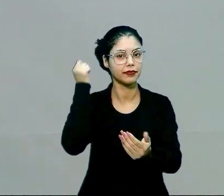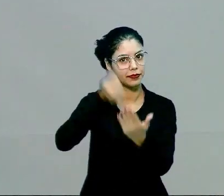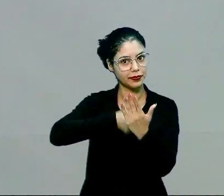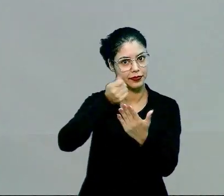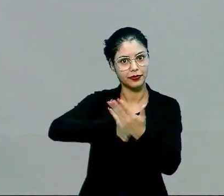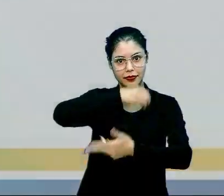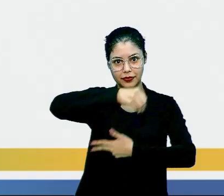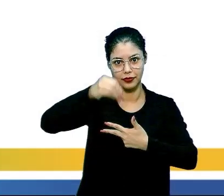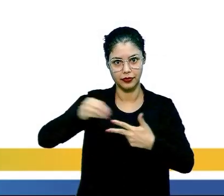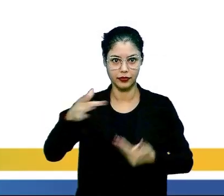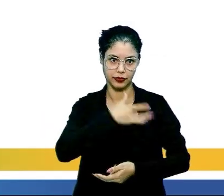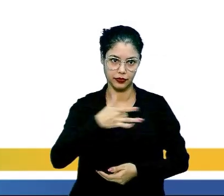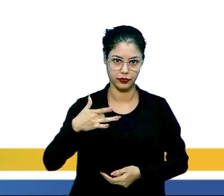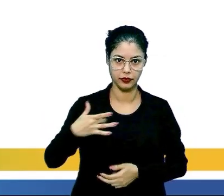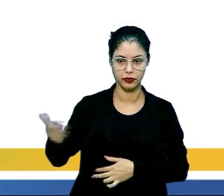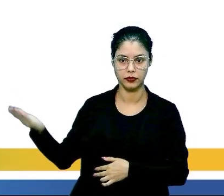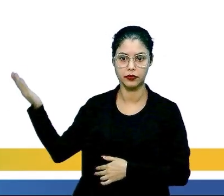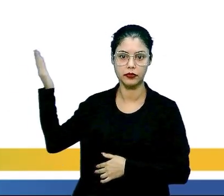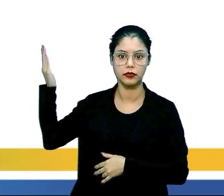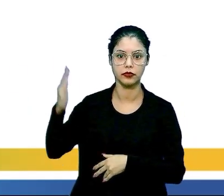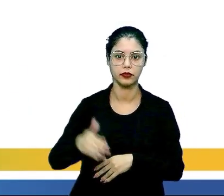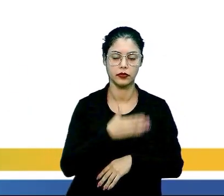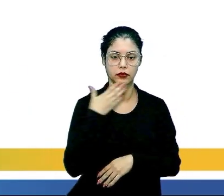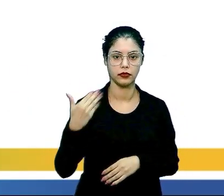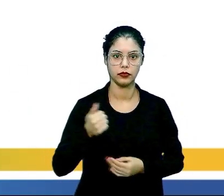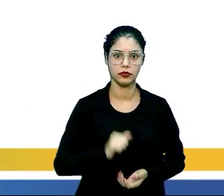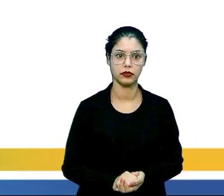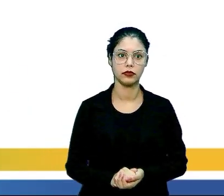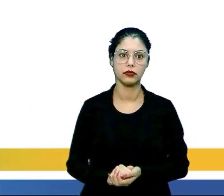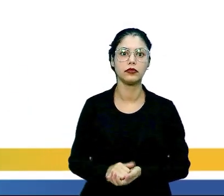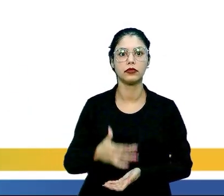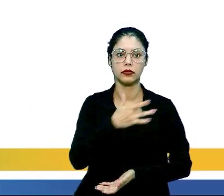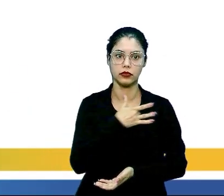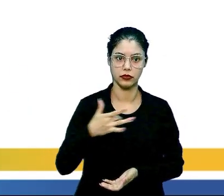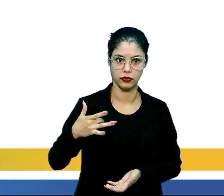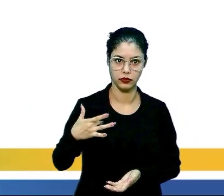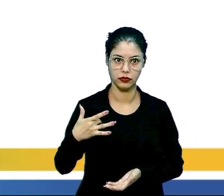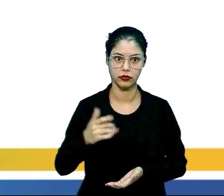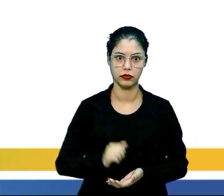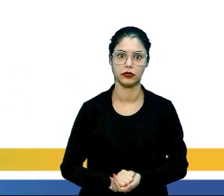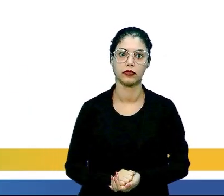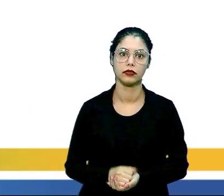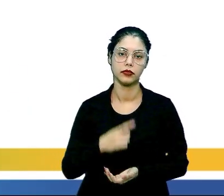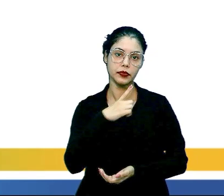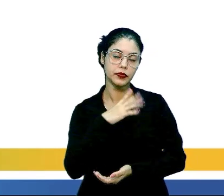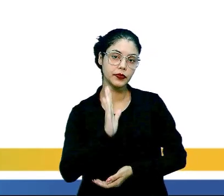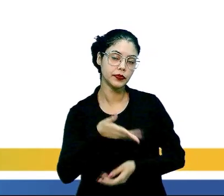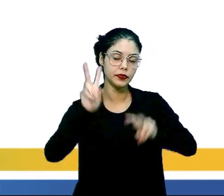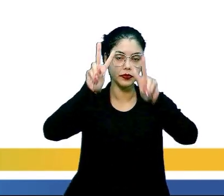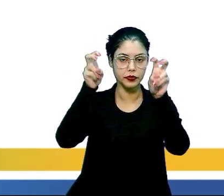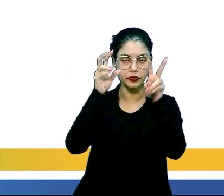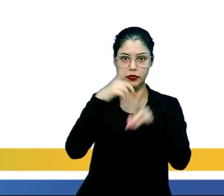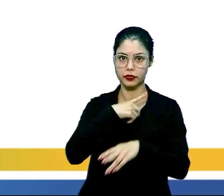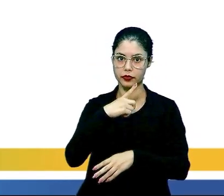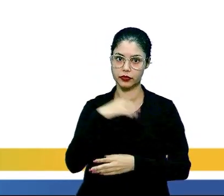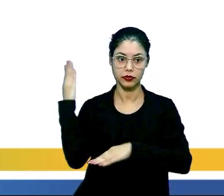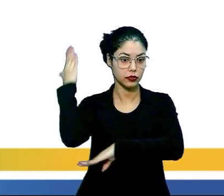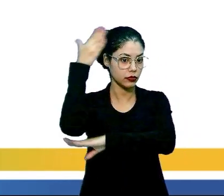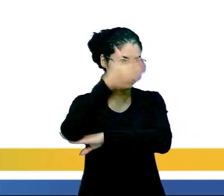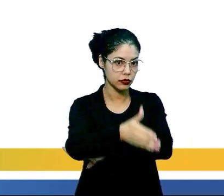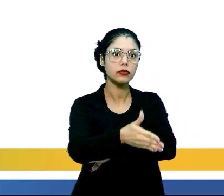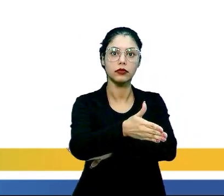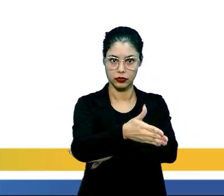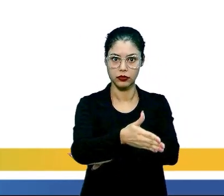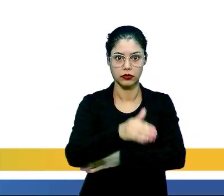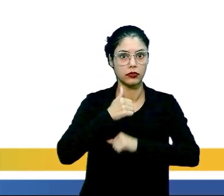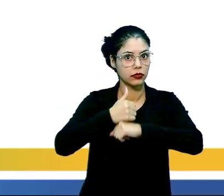cobrado relacionado à saúde. Para a gente contextualizar aqui, a gente tem um aspecto da saúde que a gente já abordou, que tem esse